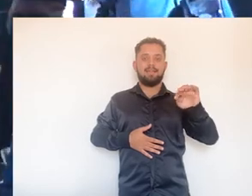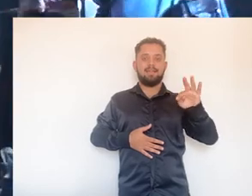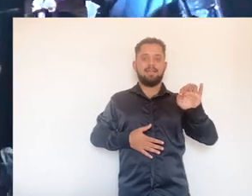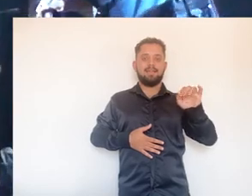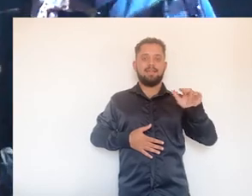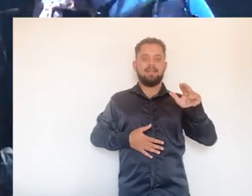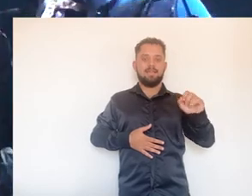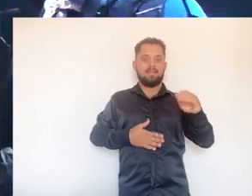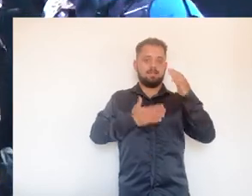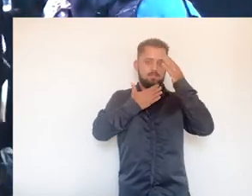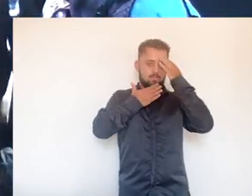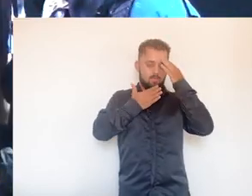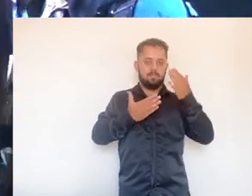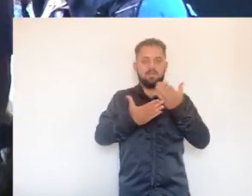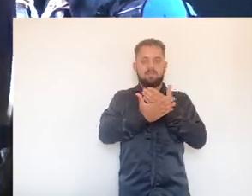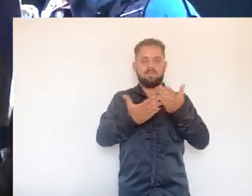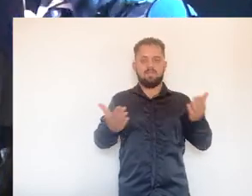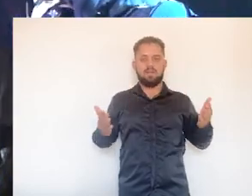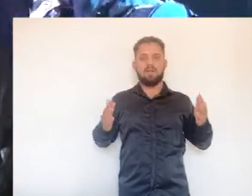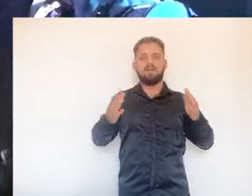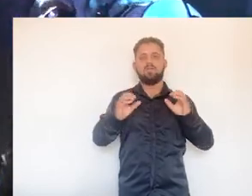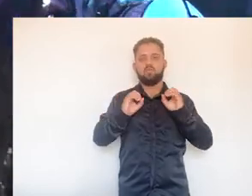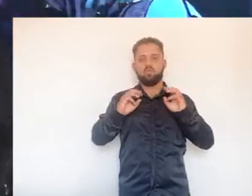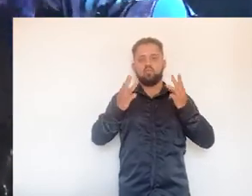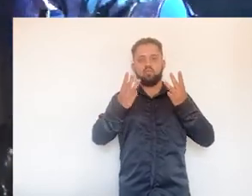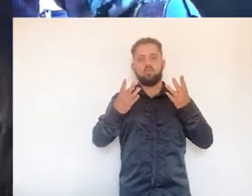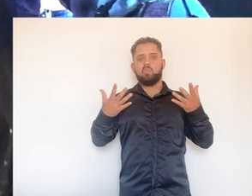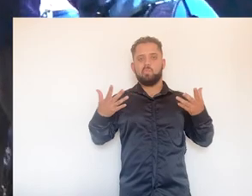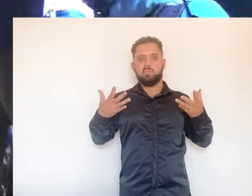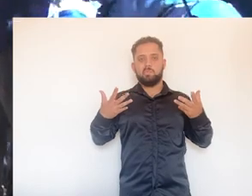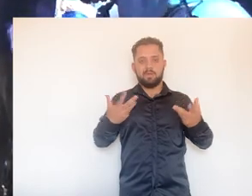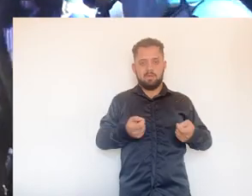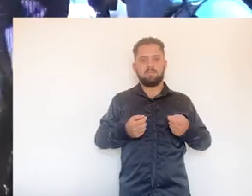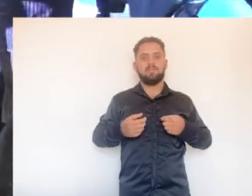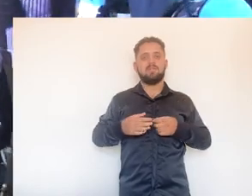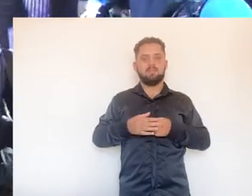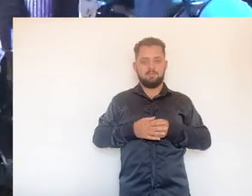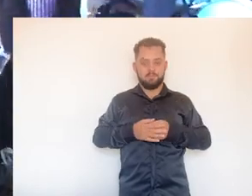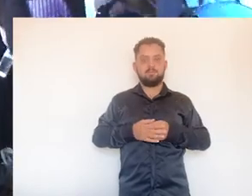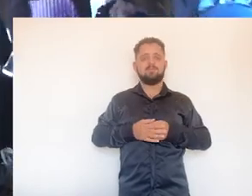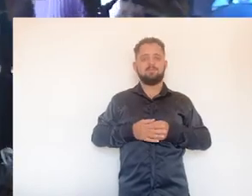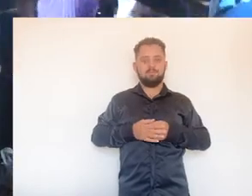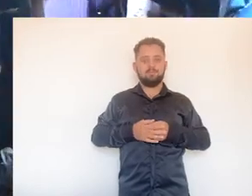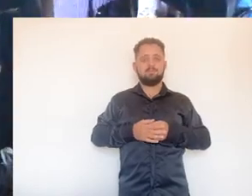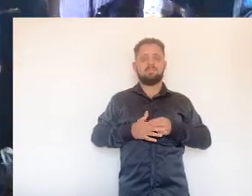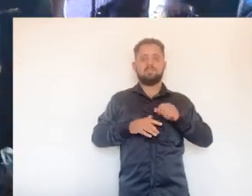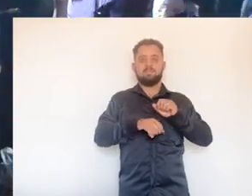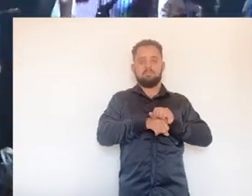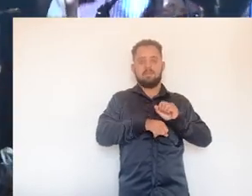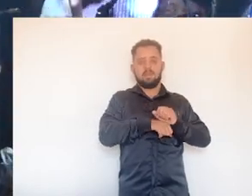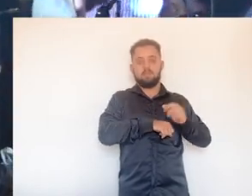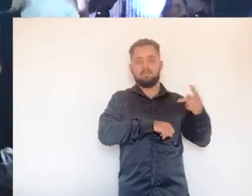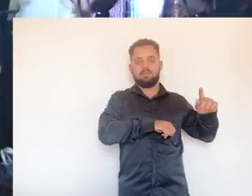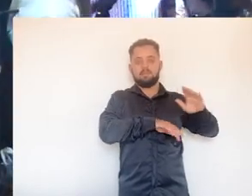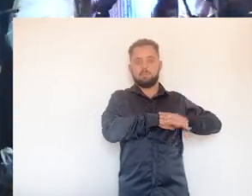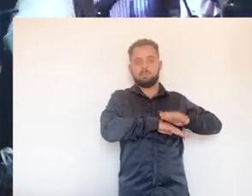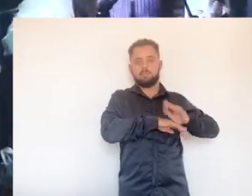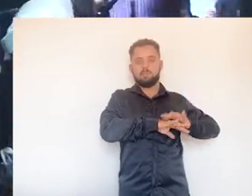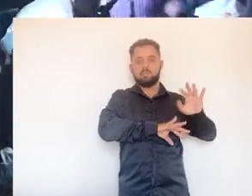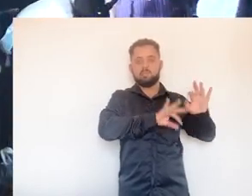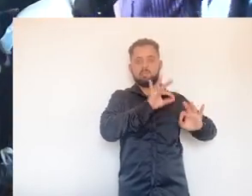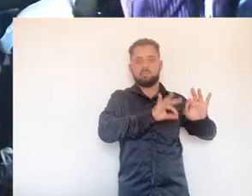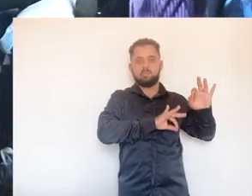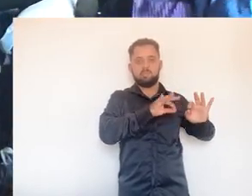Muito obrigada. Show foi demais, galera. Enquanto a Helena se aproxima e